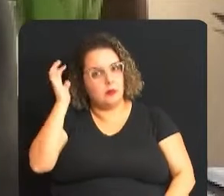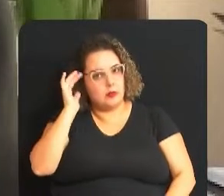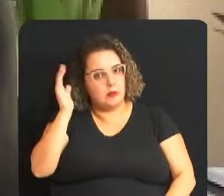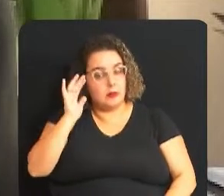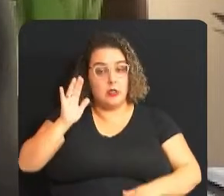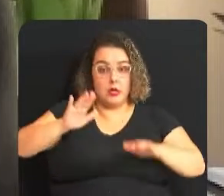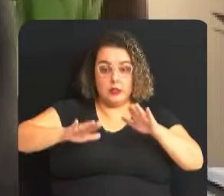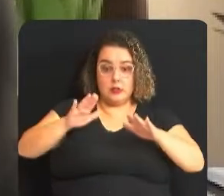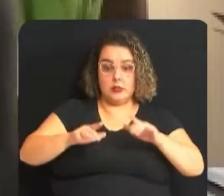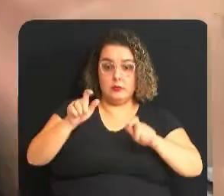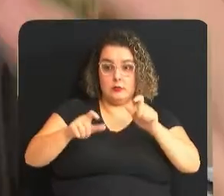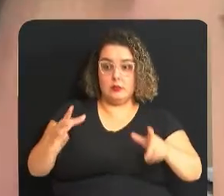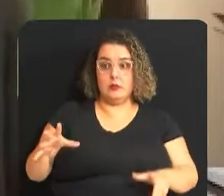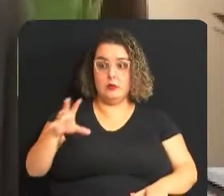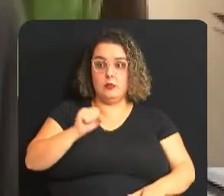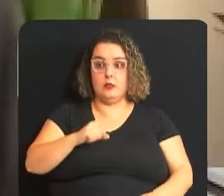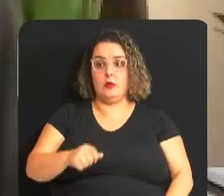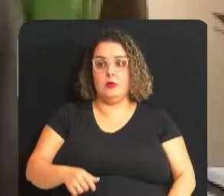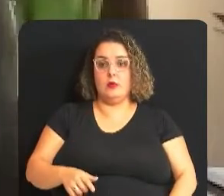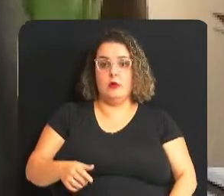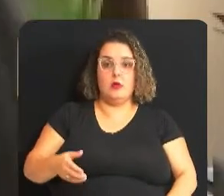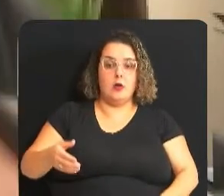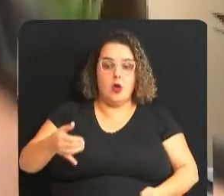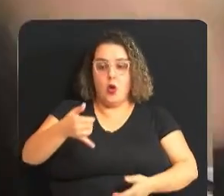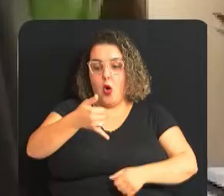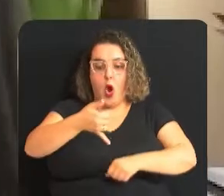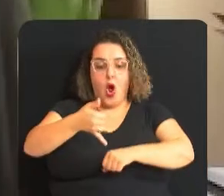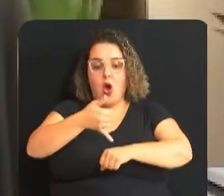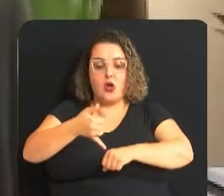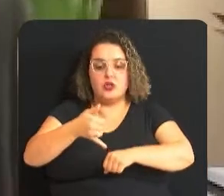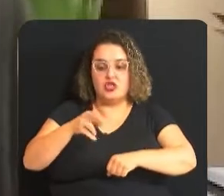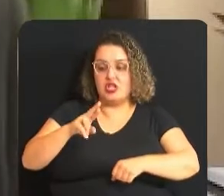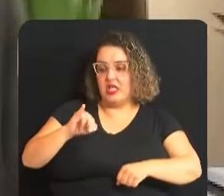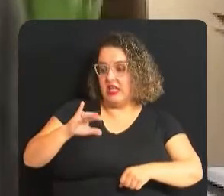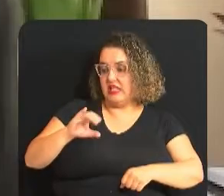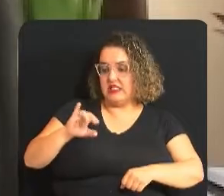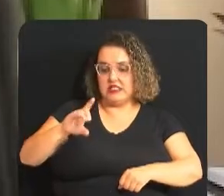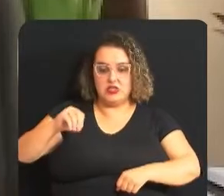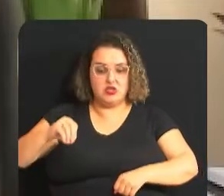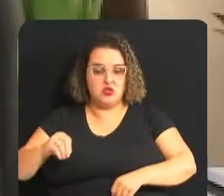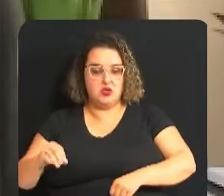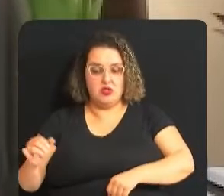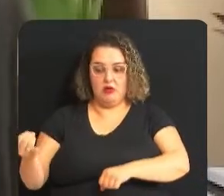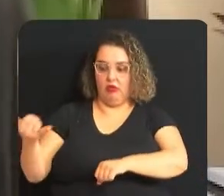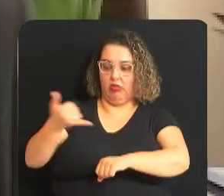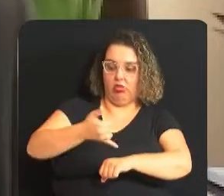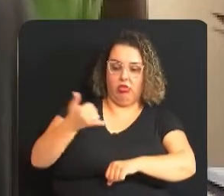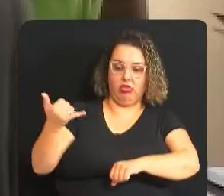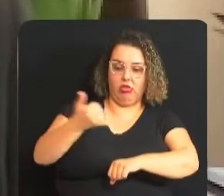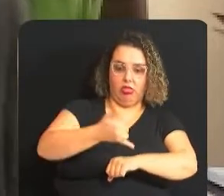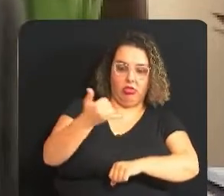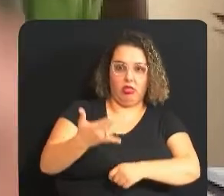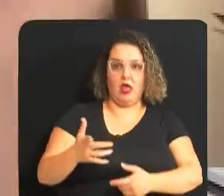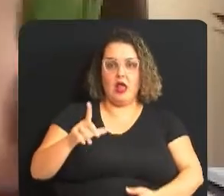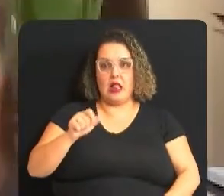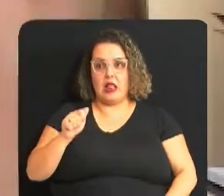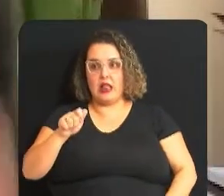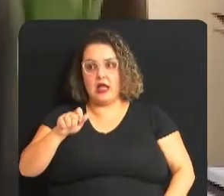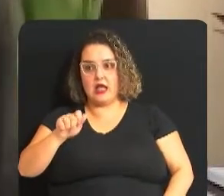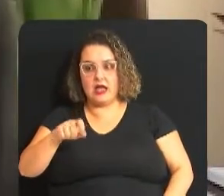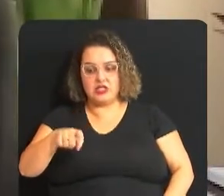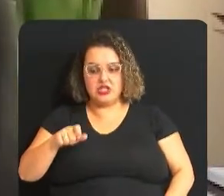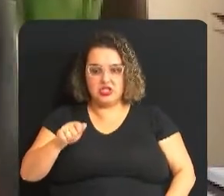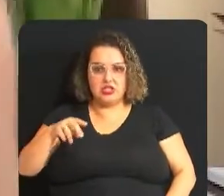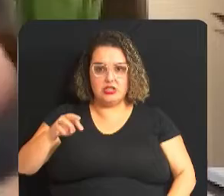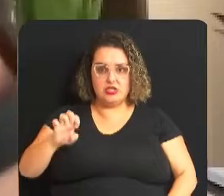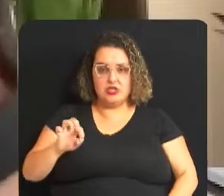pessoas adoram falar, eu vou tomar óleo de rícino, óleo de azeite e laxante. Isso é que nem você espremer cebola